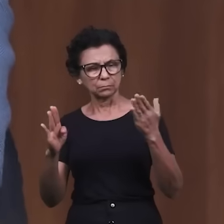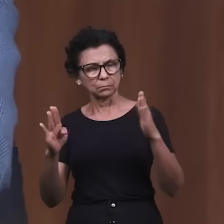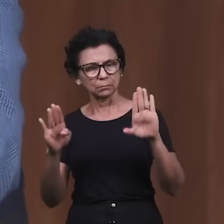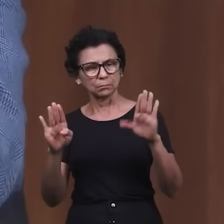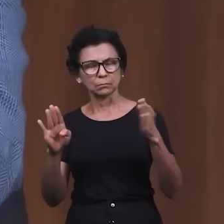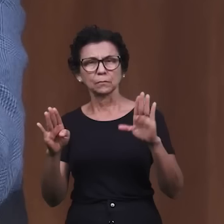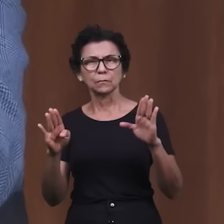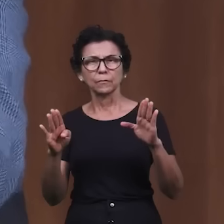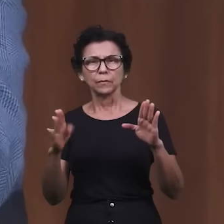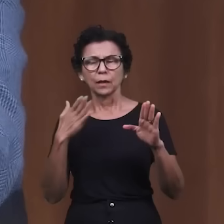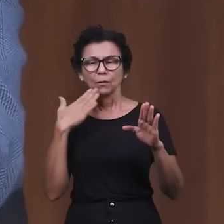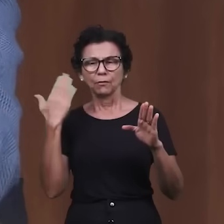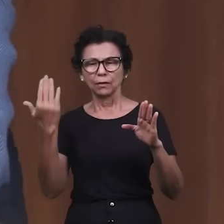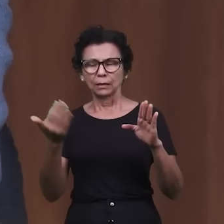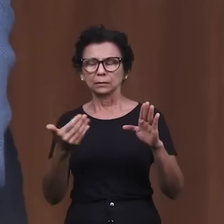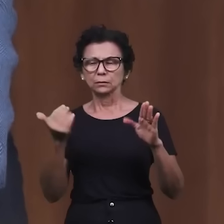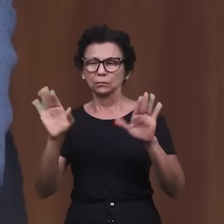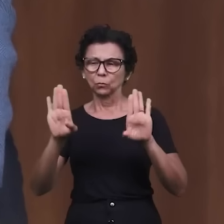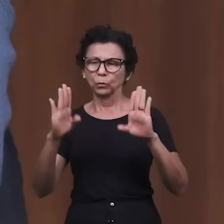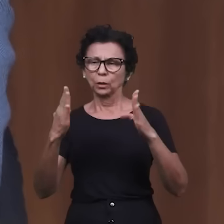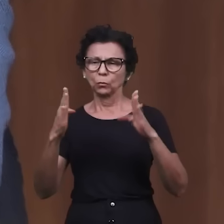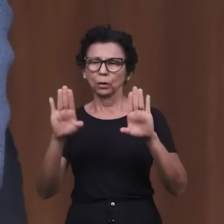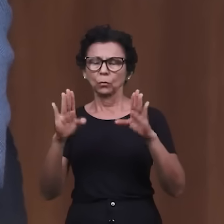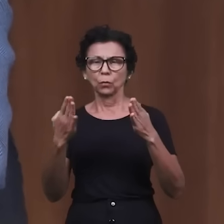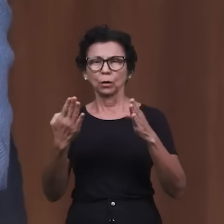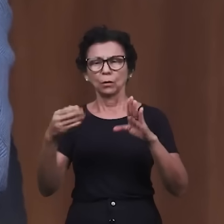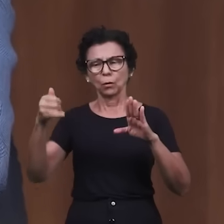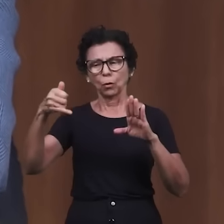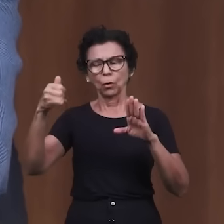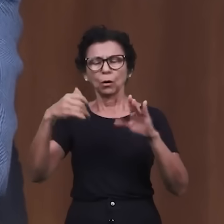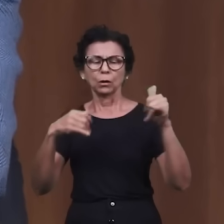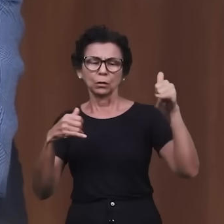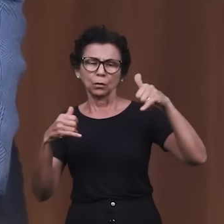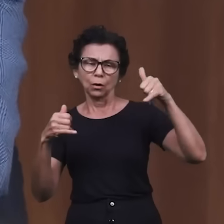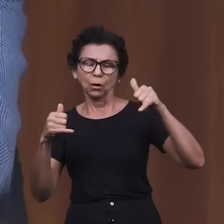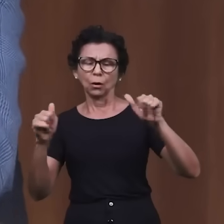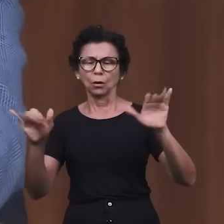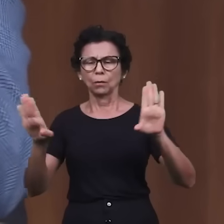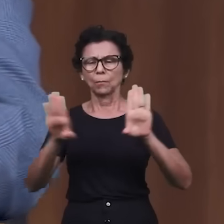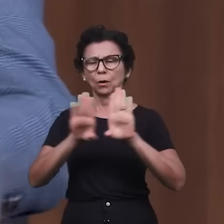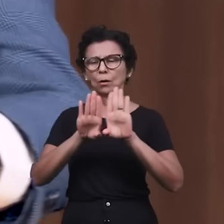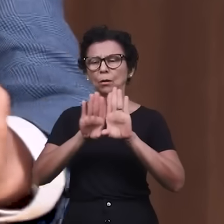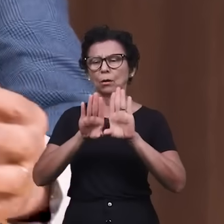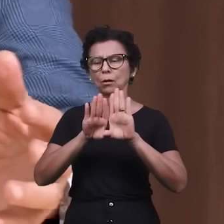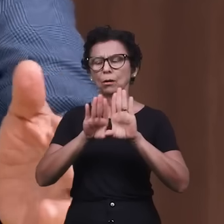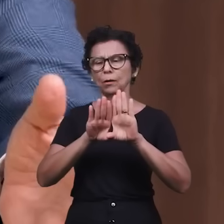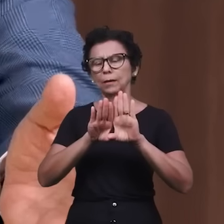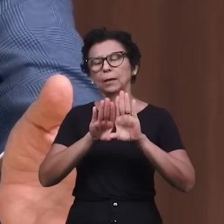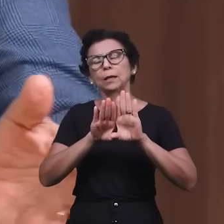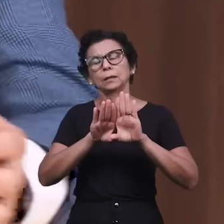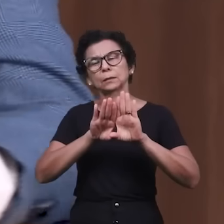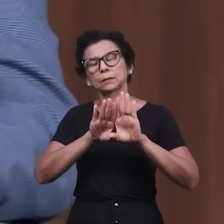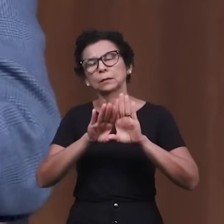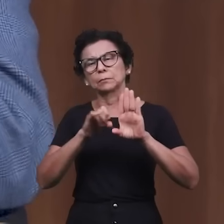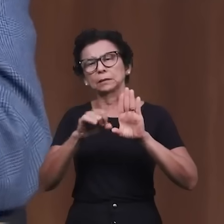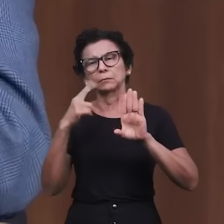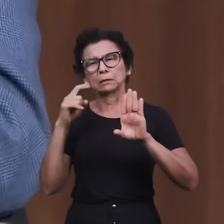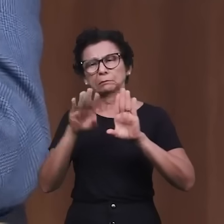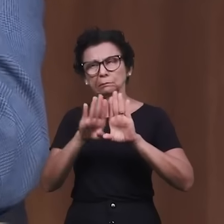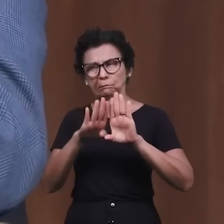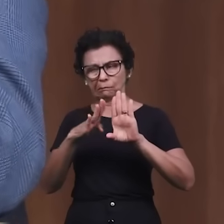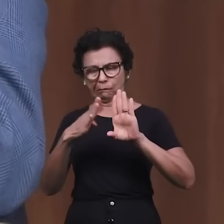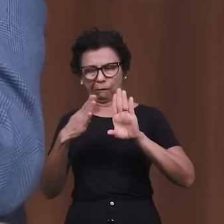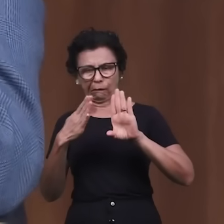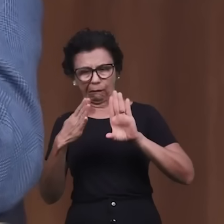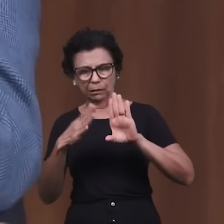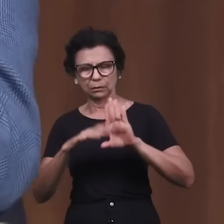pouco, está rangendo, está faltando óleo. Levar a igreja mês de graça, levar a igreja vir mais às madrugadas,